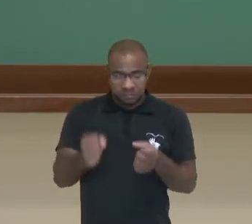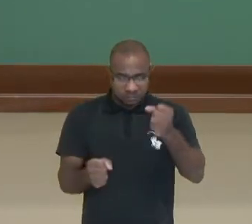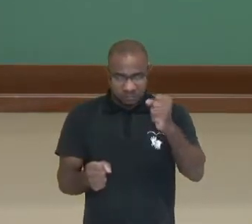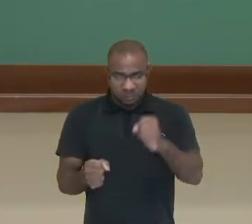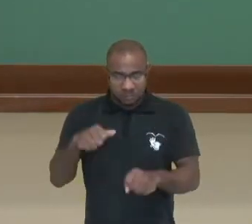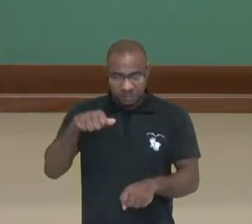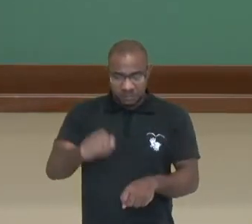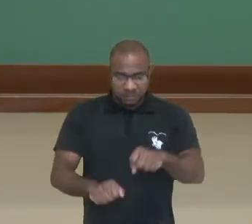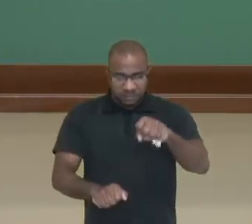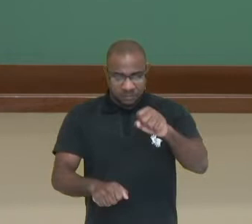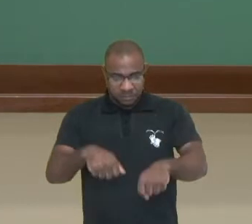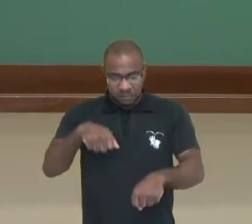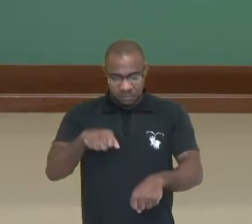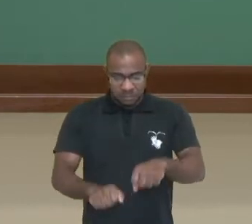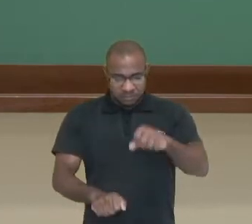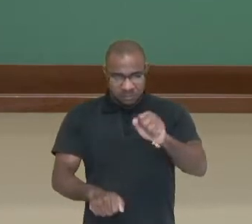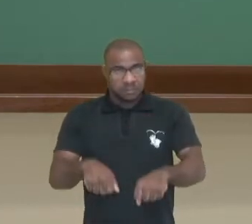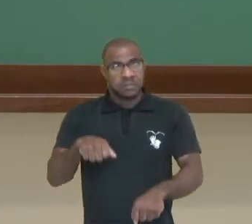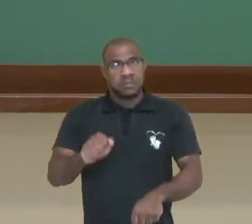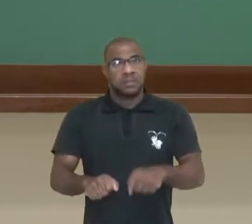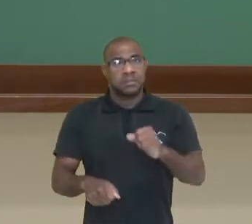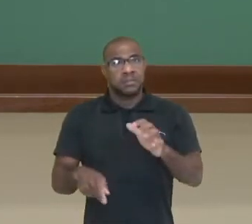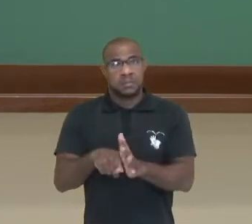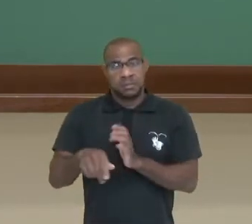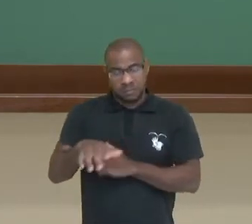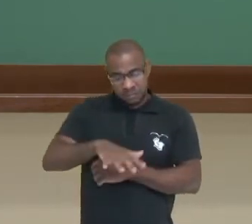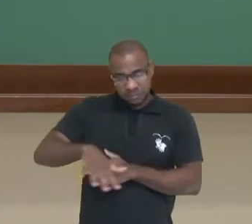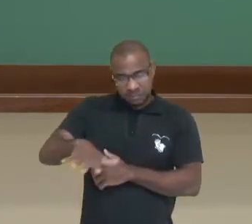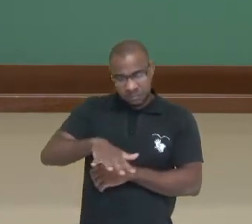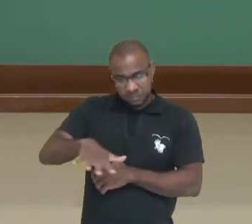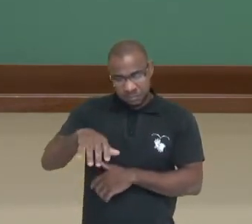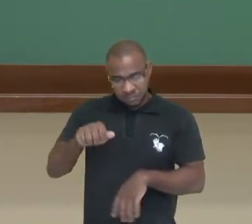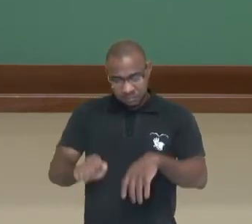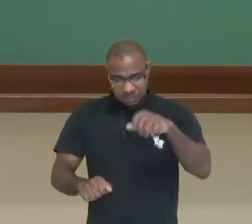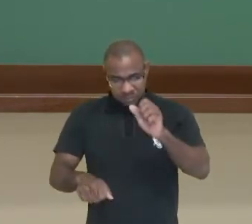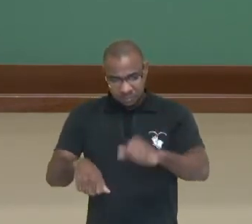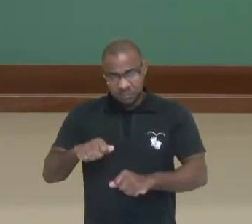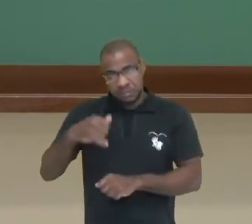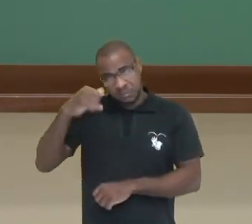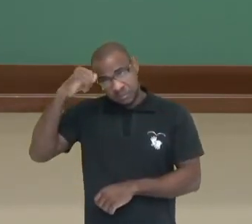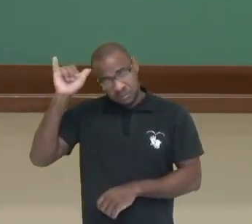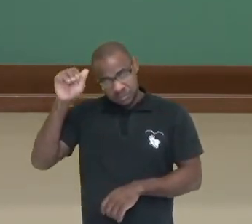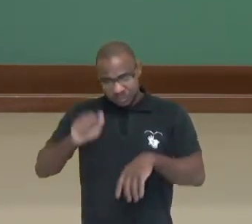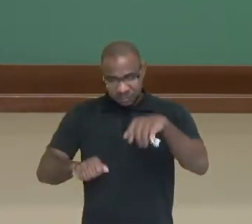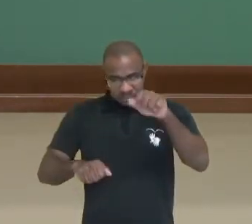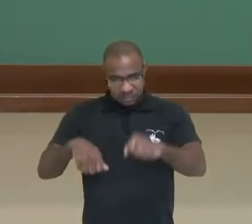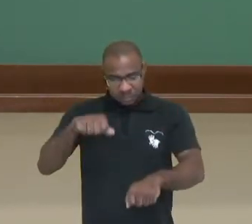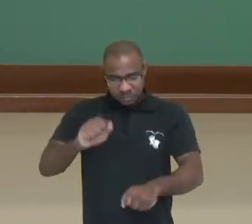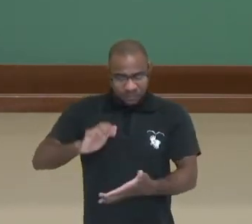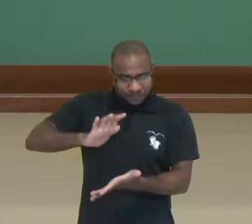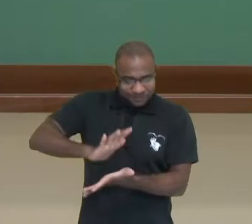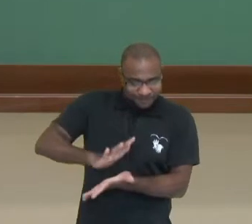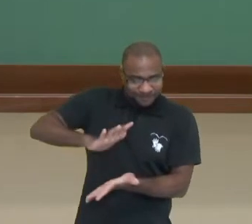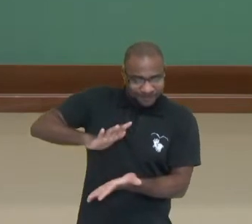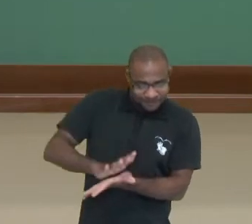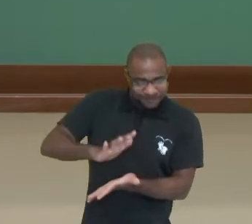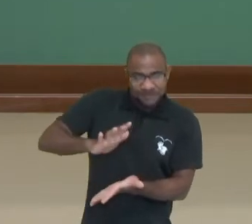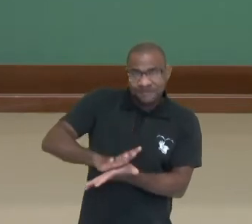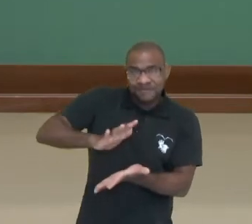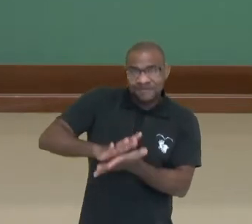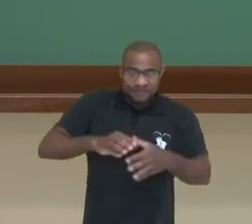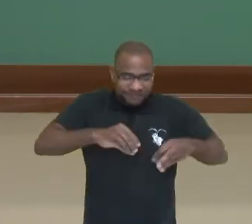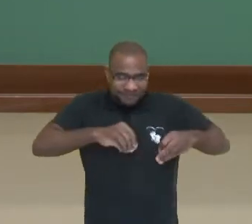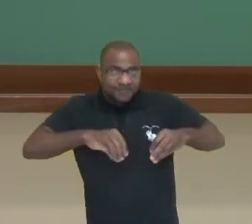que ele vai pisoteando lá a região onde ele está, na pastagem, vai fazendo uma compressão dentro do solo